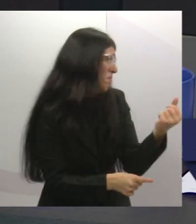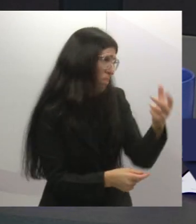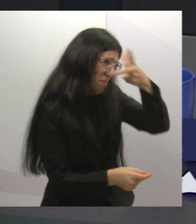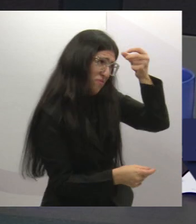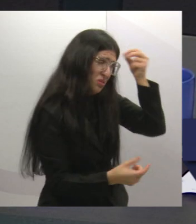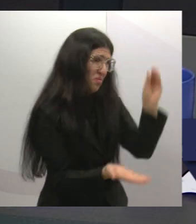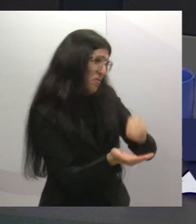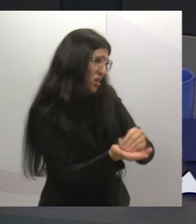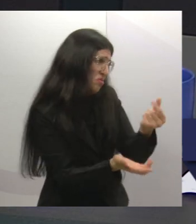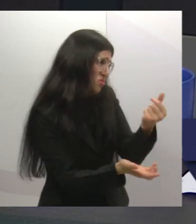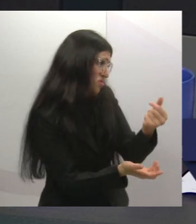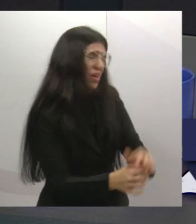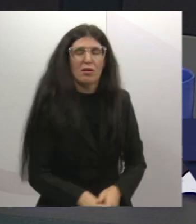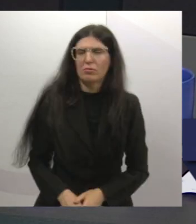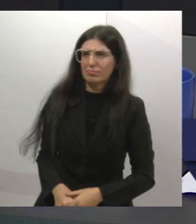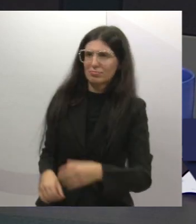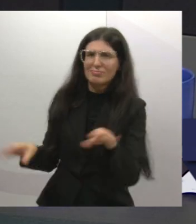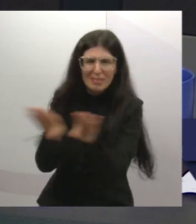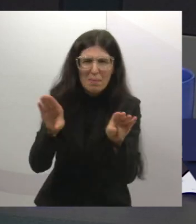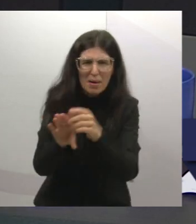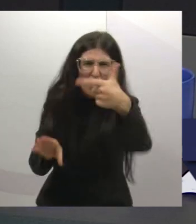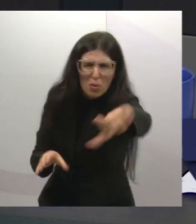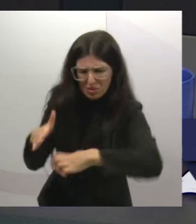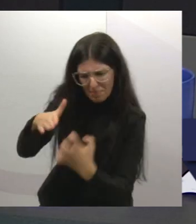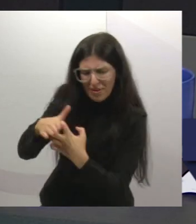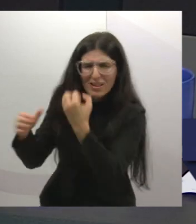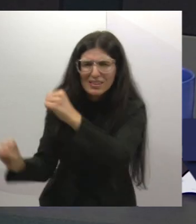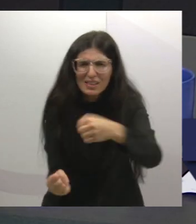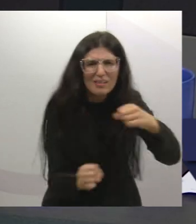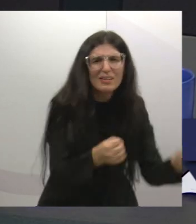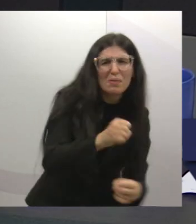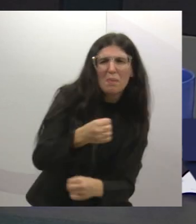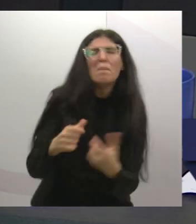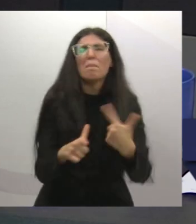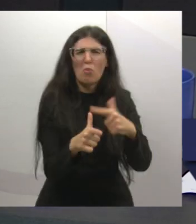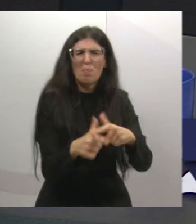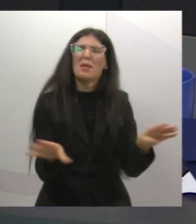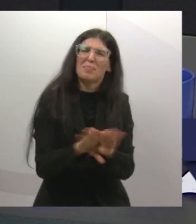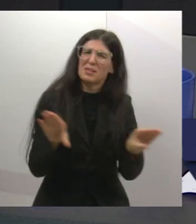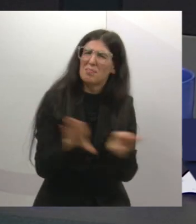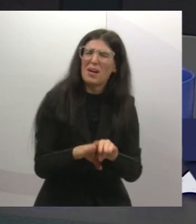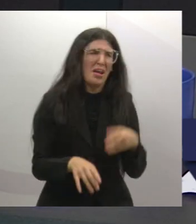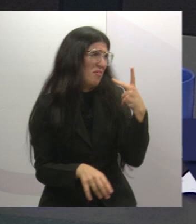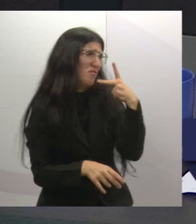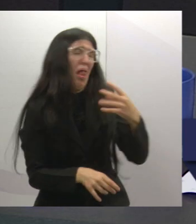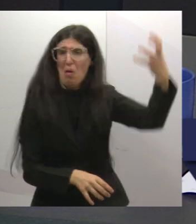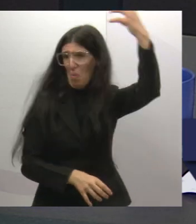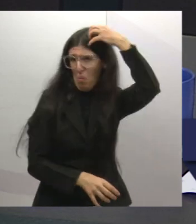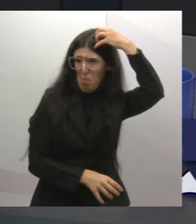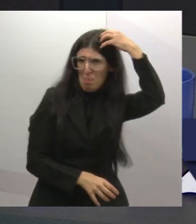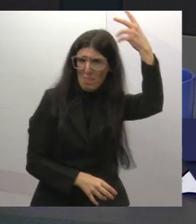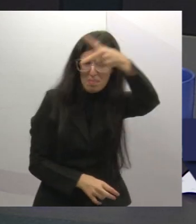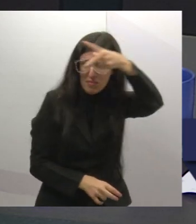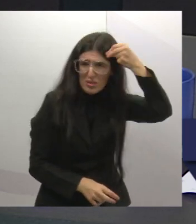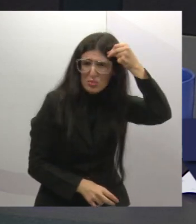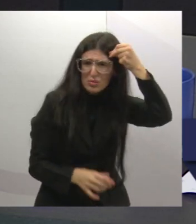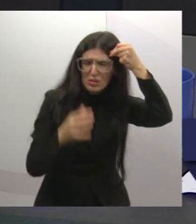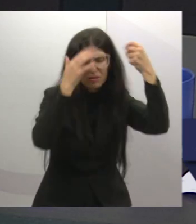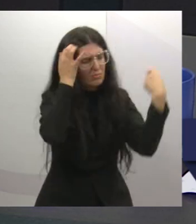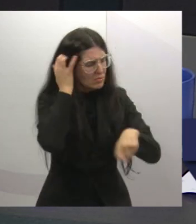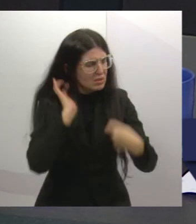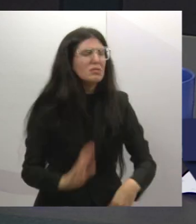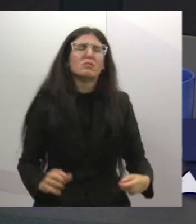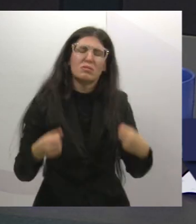também sofremos isso no começo do ano. Então, agora a gente precisa saber, porque a gente precisa ter esse esclarecimento, por